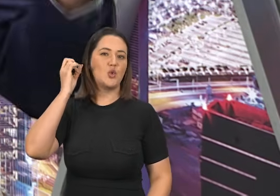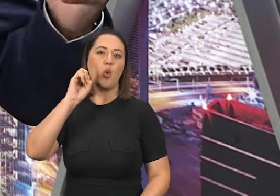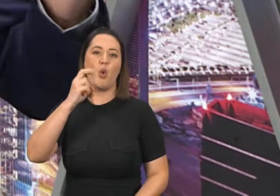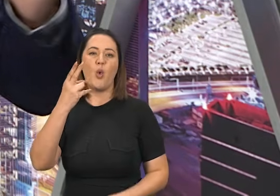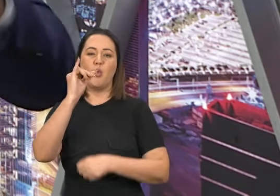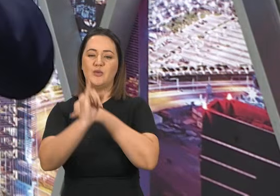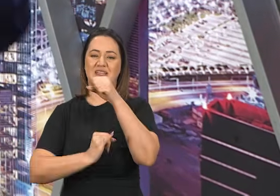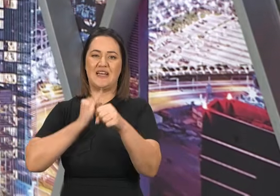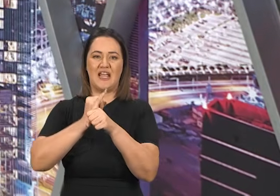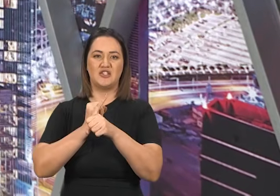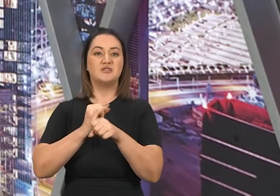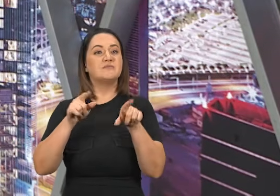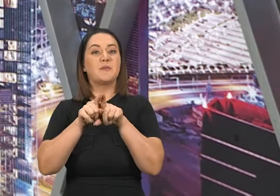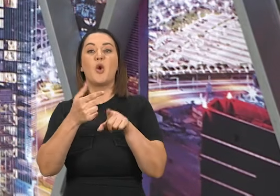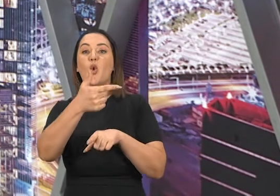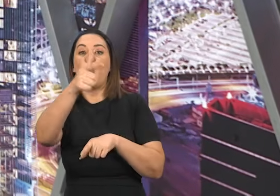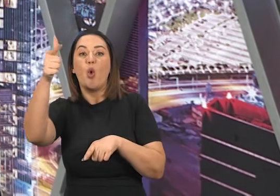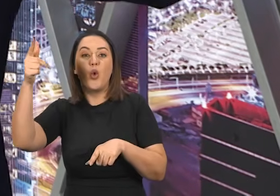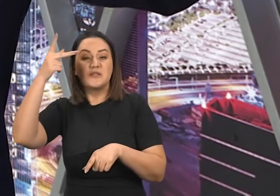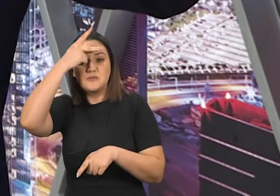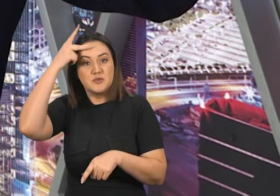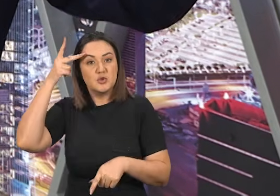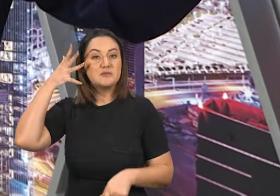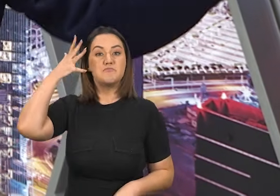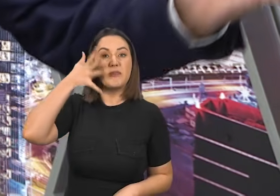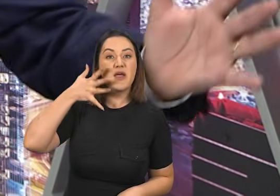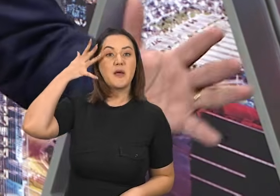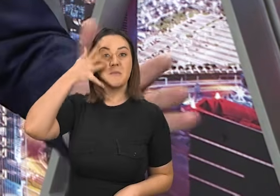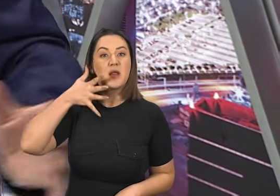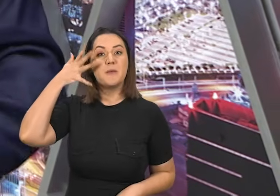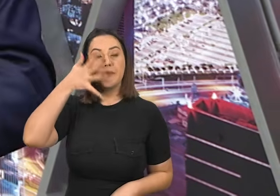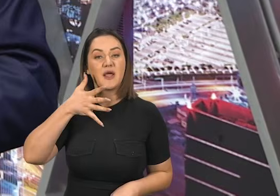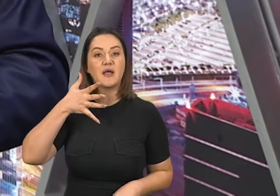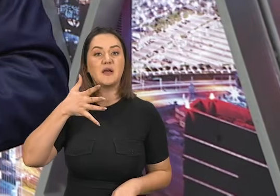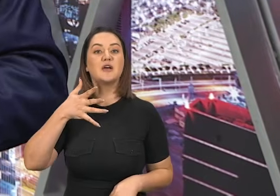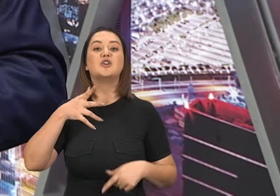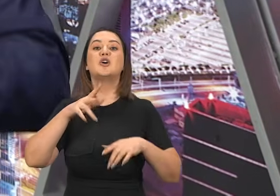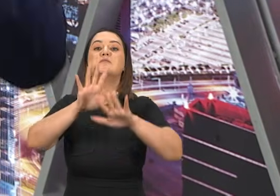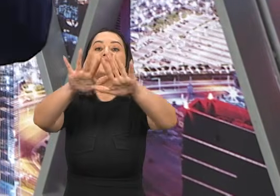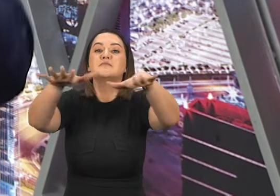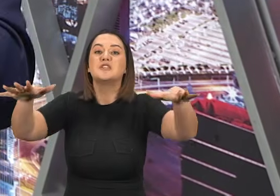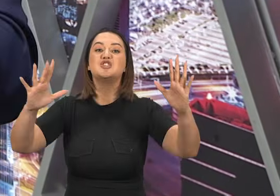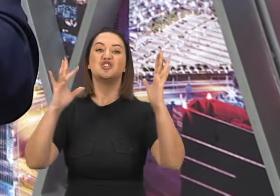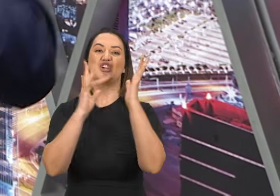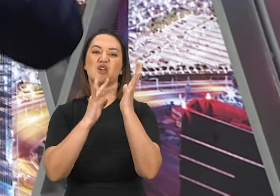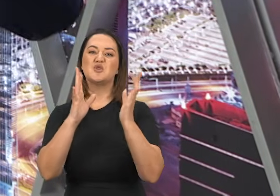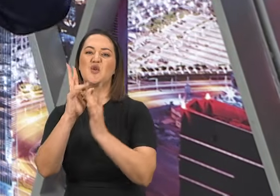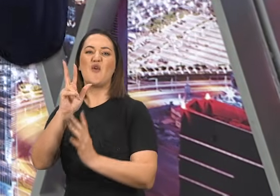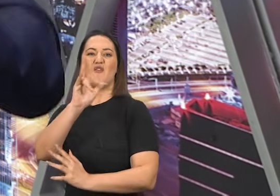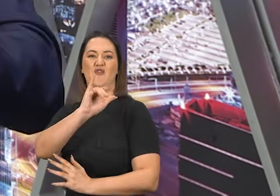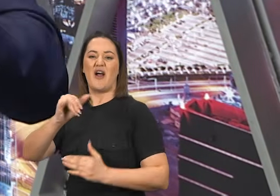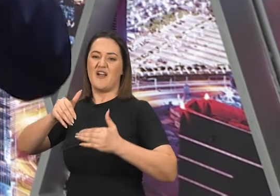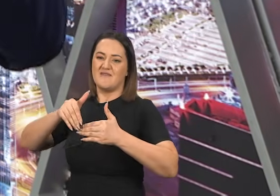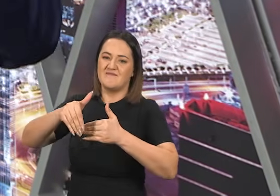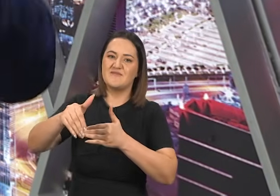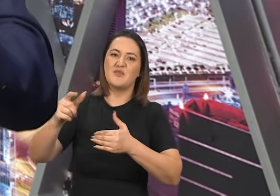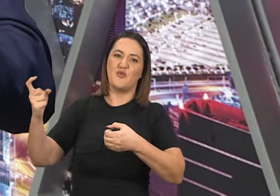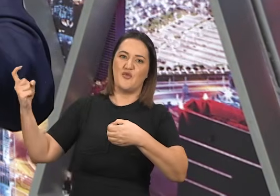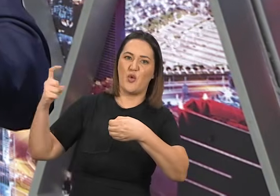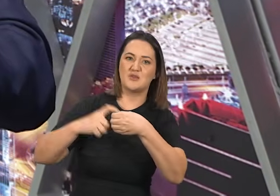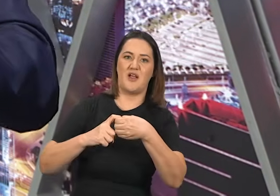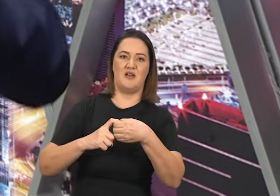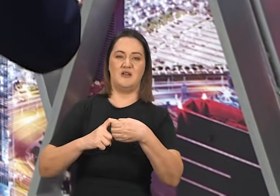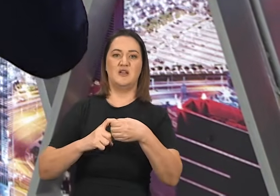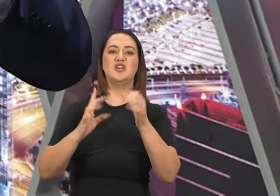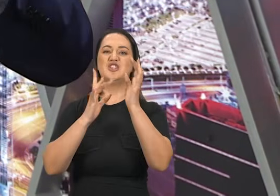pela internet, toda vez que os pregadores, os outros pregadores pregam, nós estamos dizendo: Jesus em breve